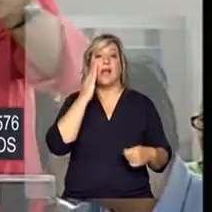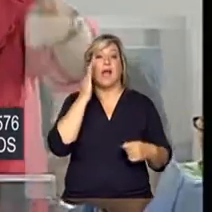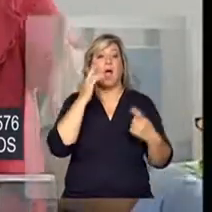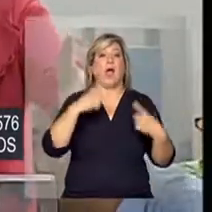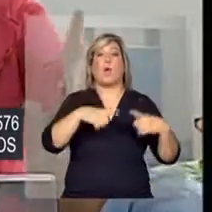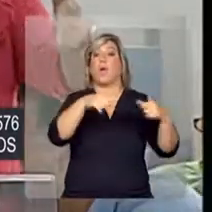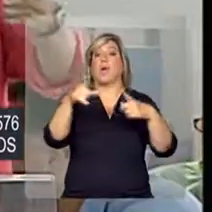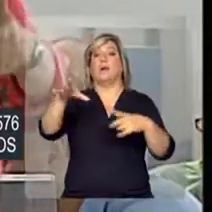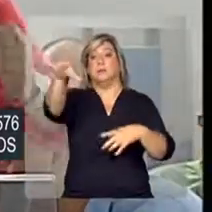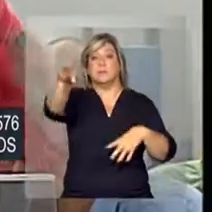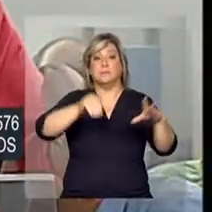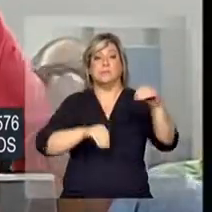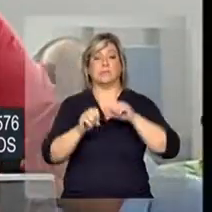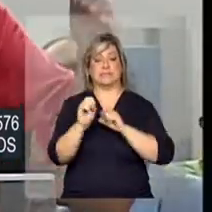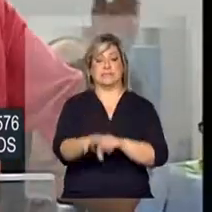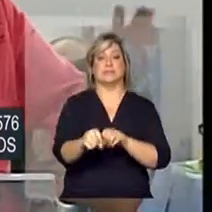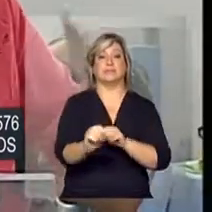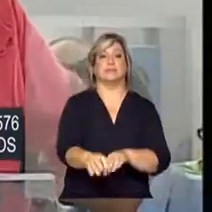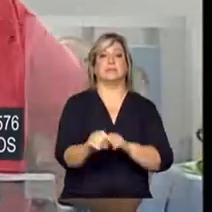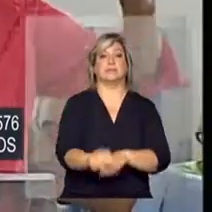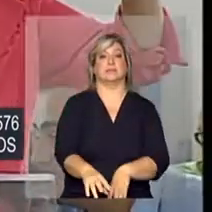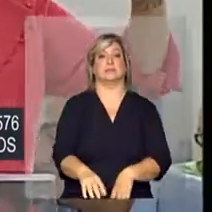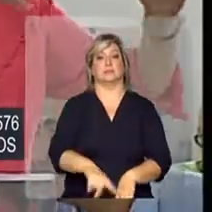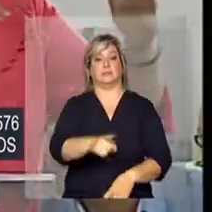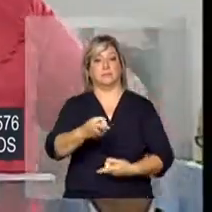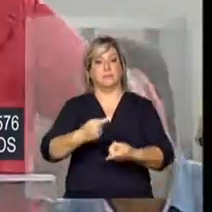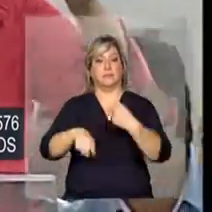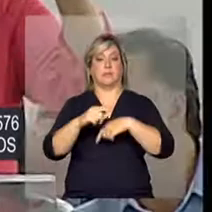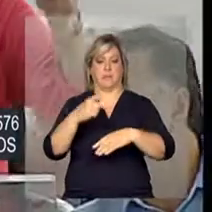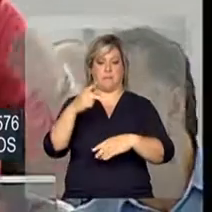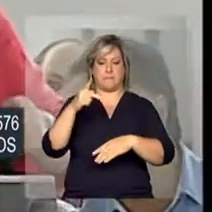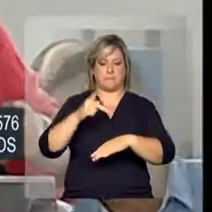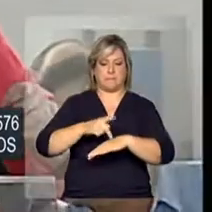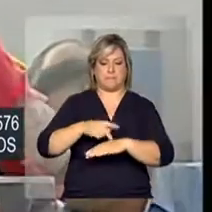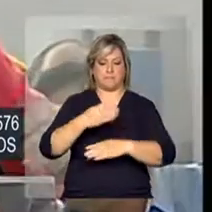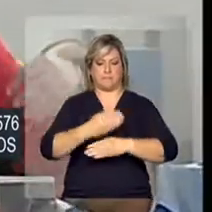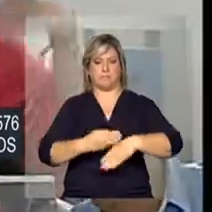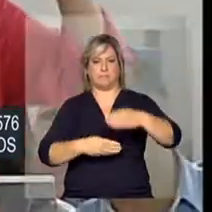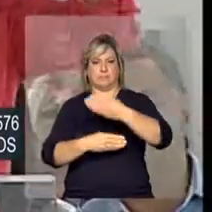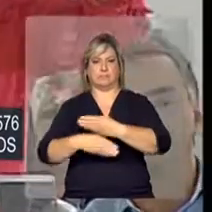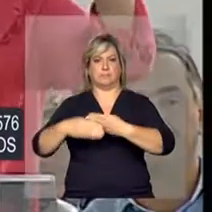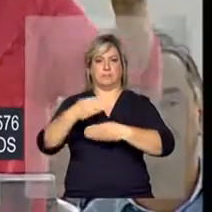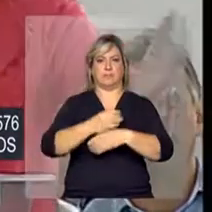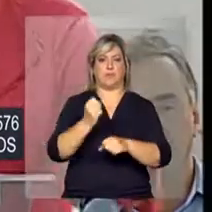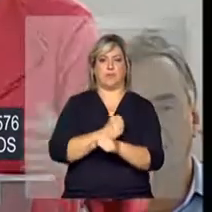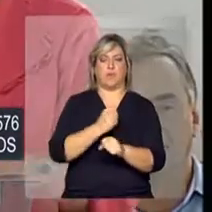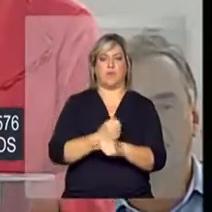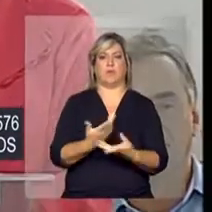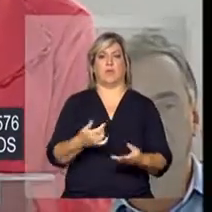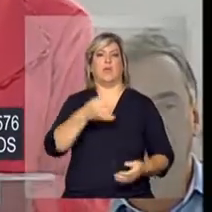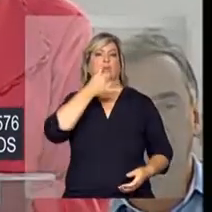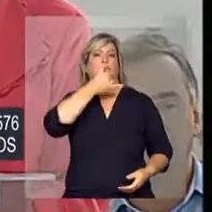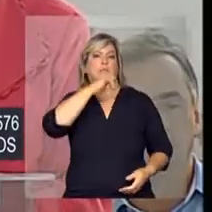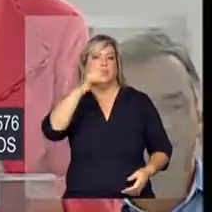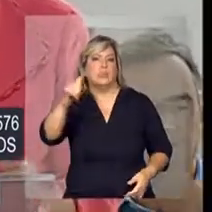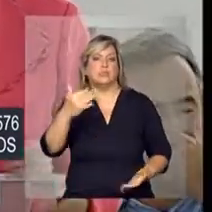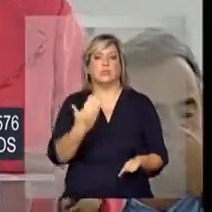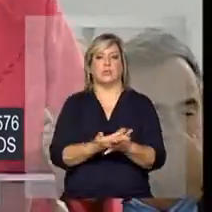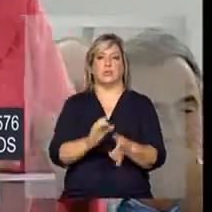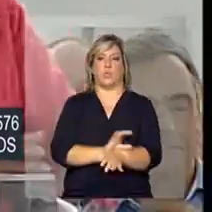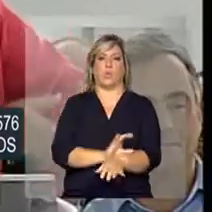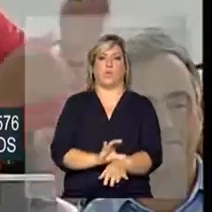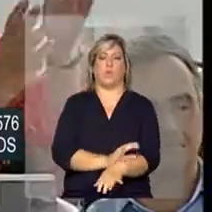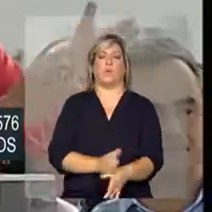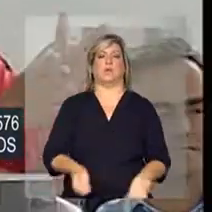tem para poder dar aula. Aula de pedreiro, aula de eletricista, aula